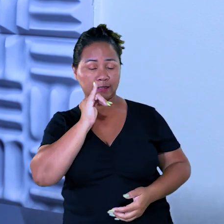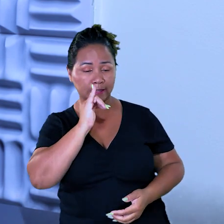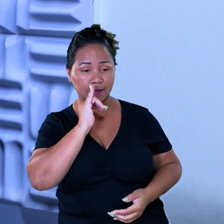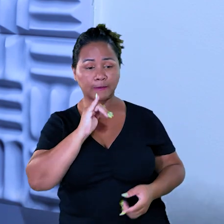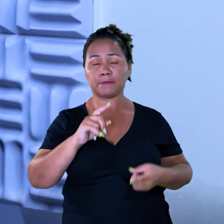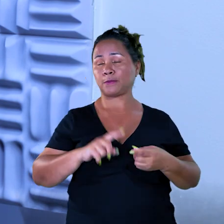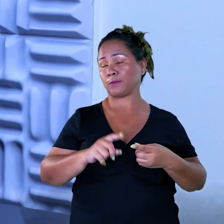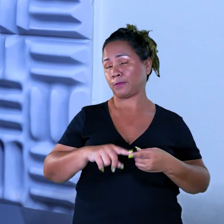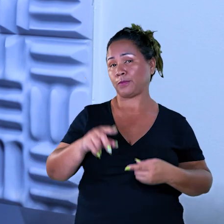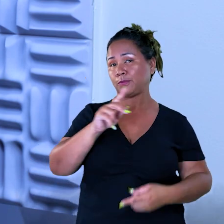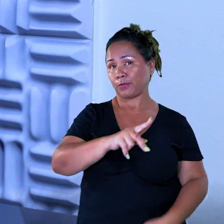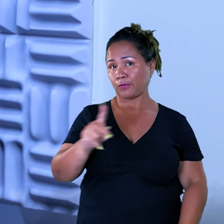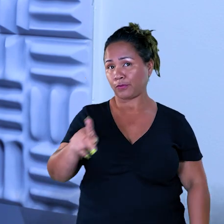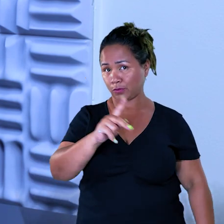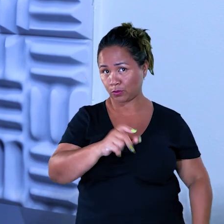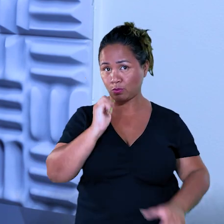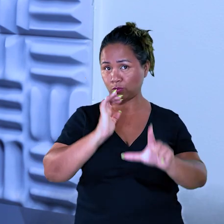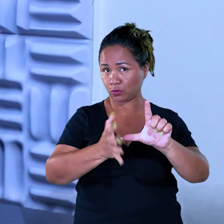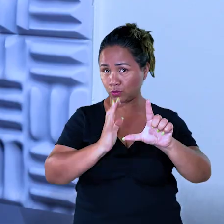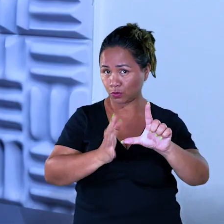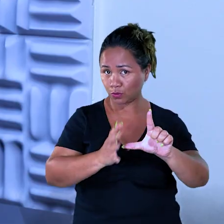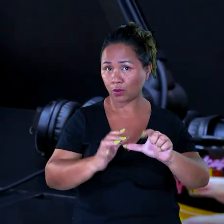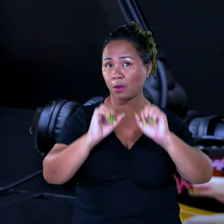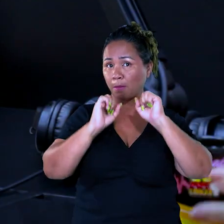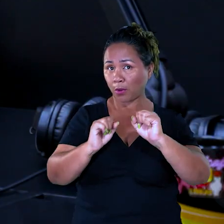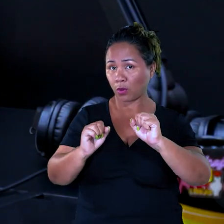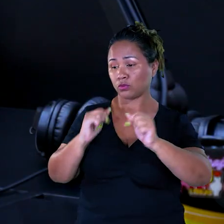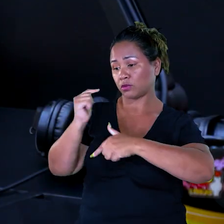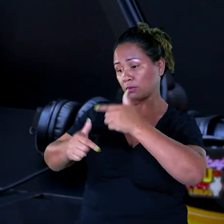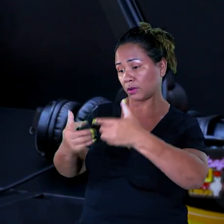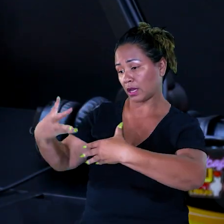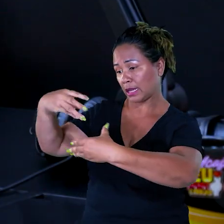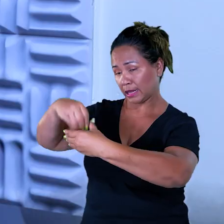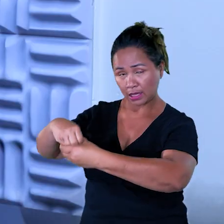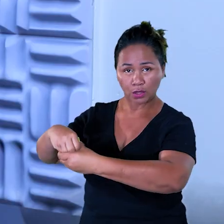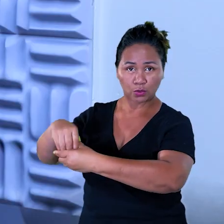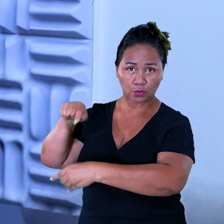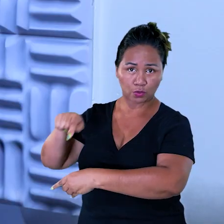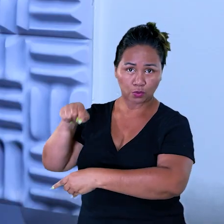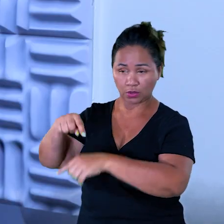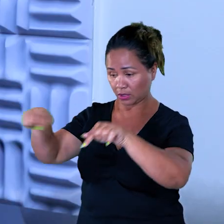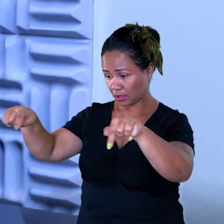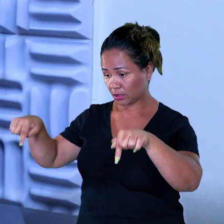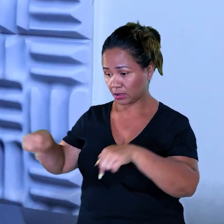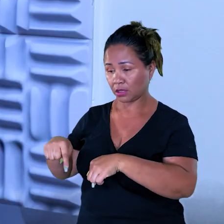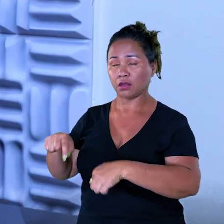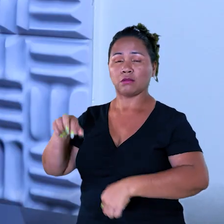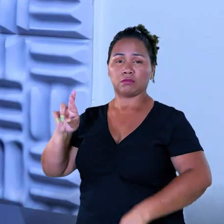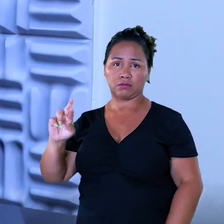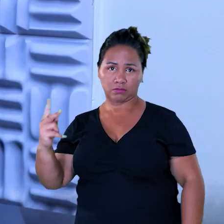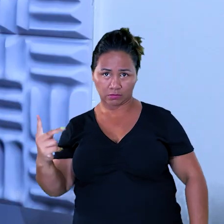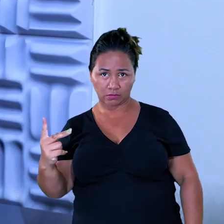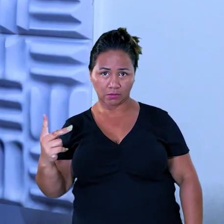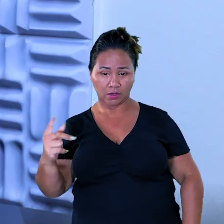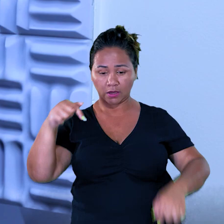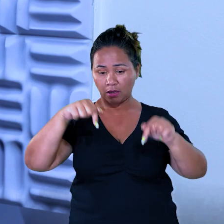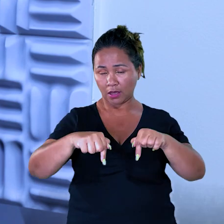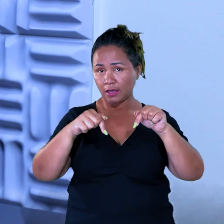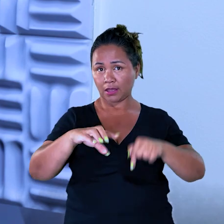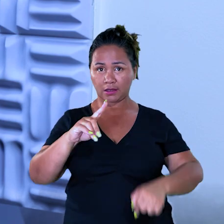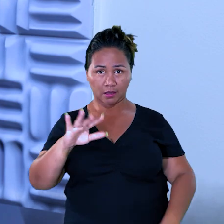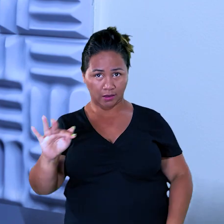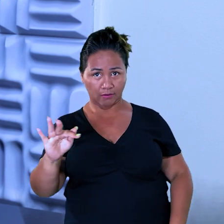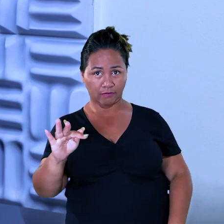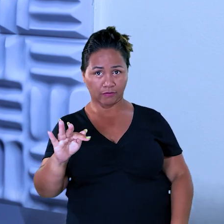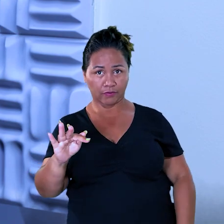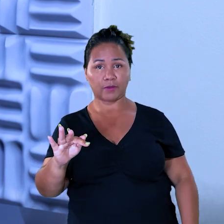quando você é efetivo, você pode estar atuando numa sala de recursos. Quando você é professor temporário, como funciona aqui no Distrito Federal, não sei na sua